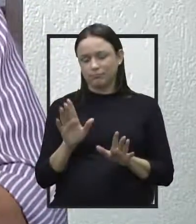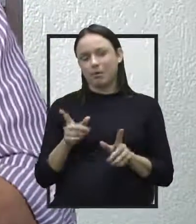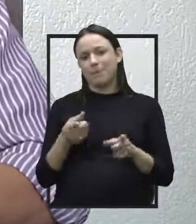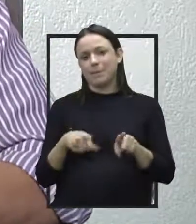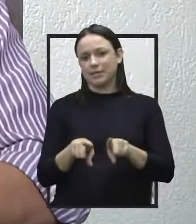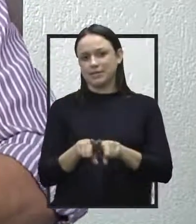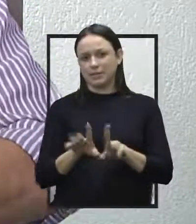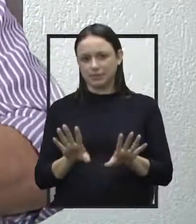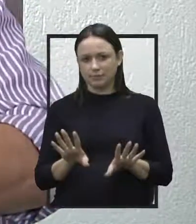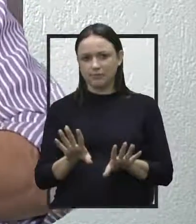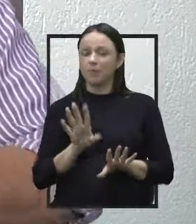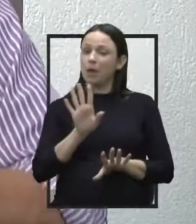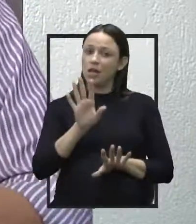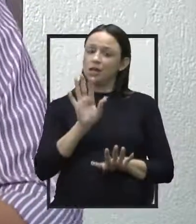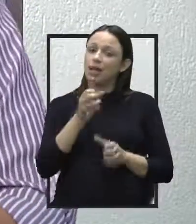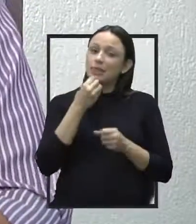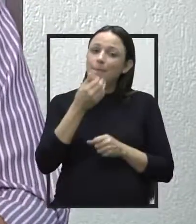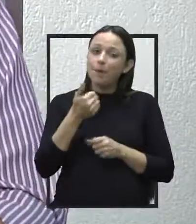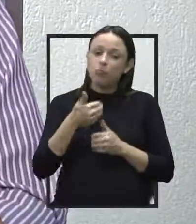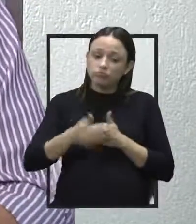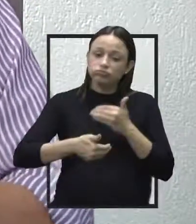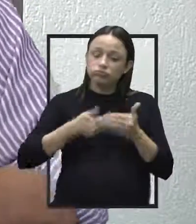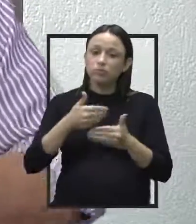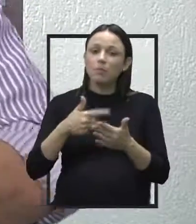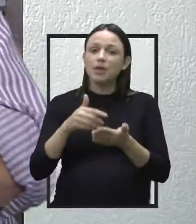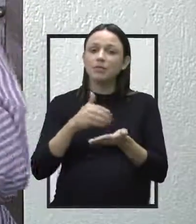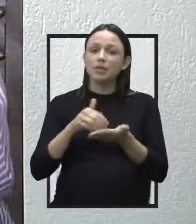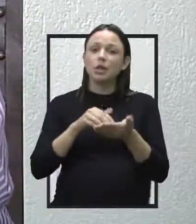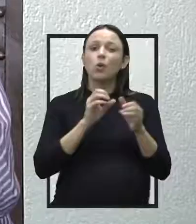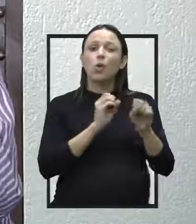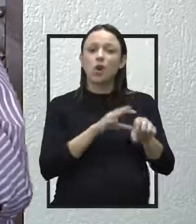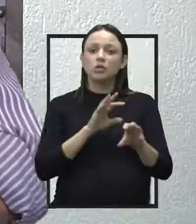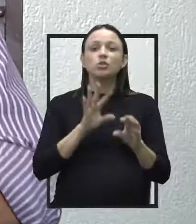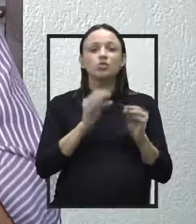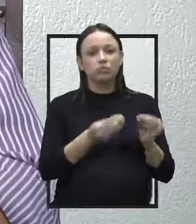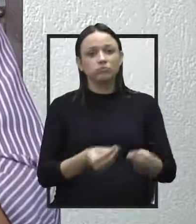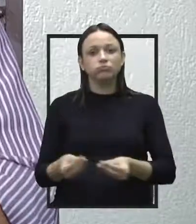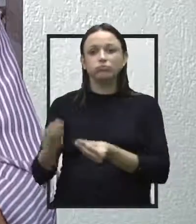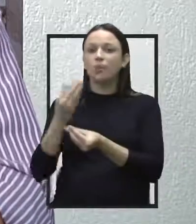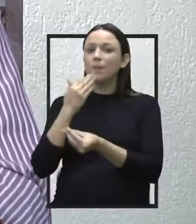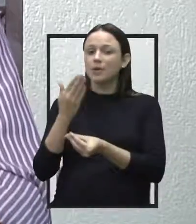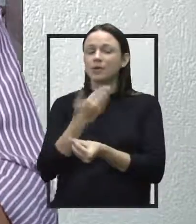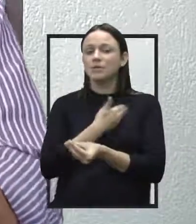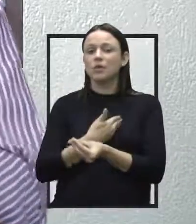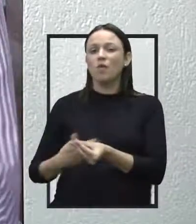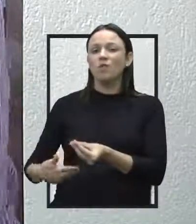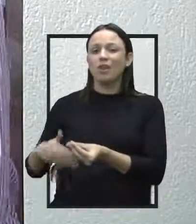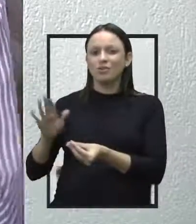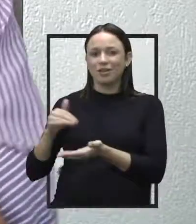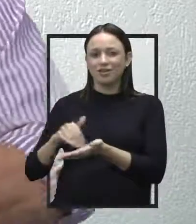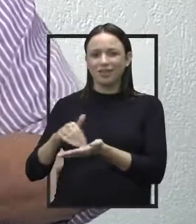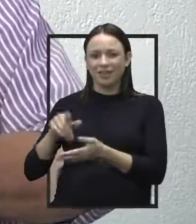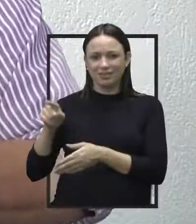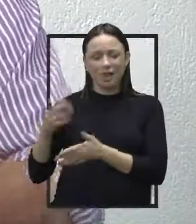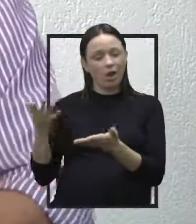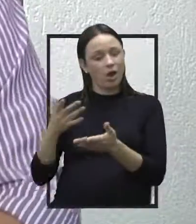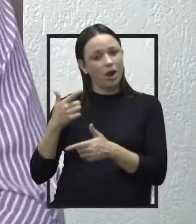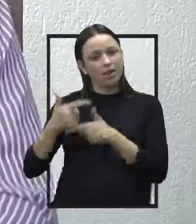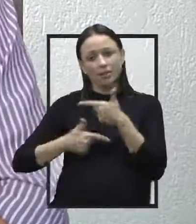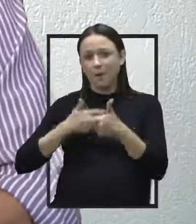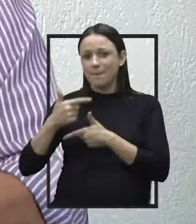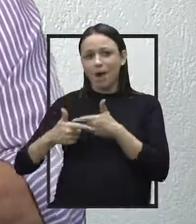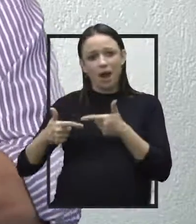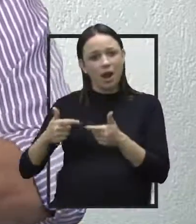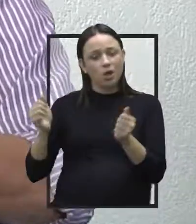parceria. Mas já é um bom caminho, porque a Secretaria de Educação já encaminhou o pedido à Secretaria de Governo e agora é trabalhar em